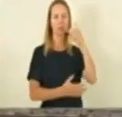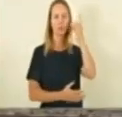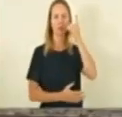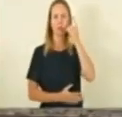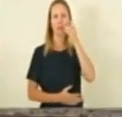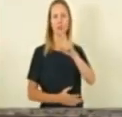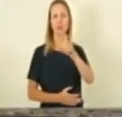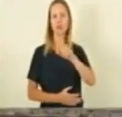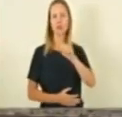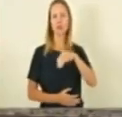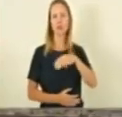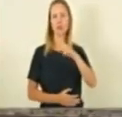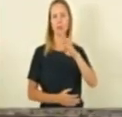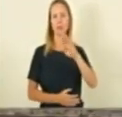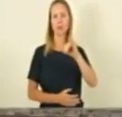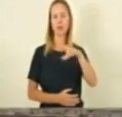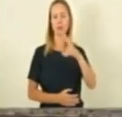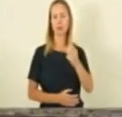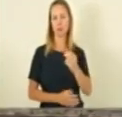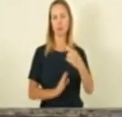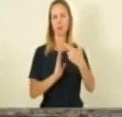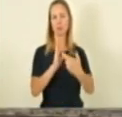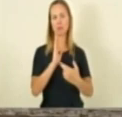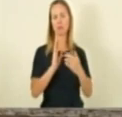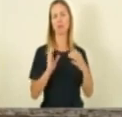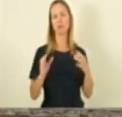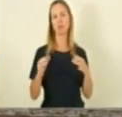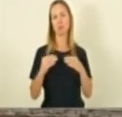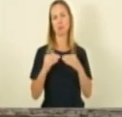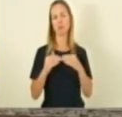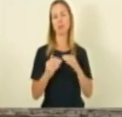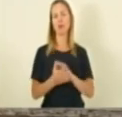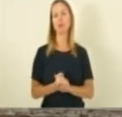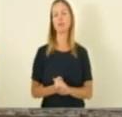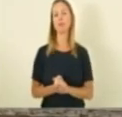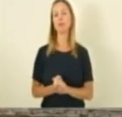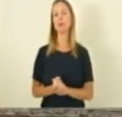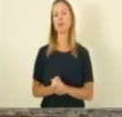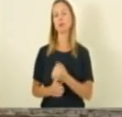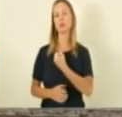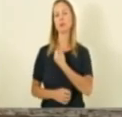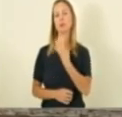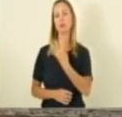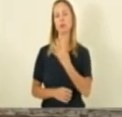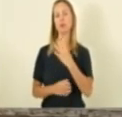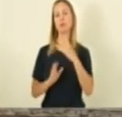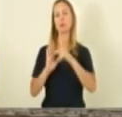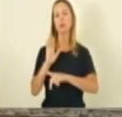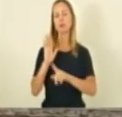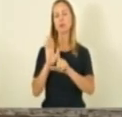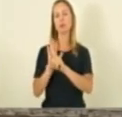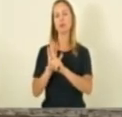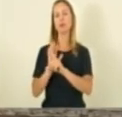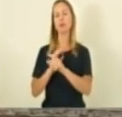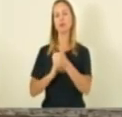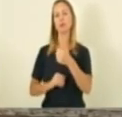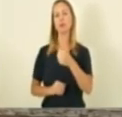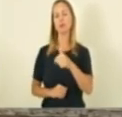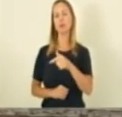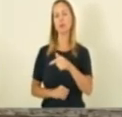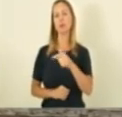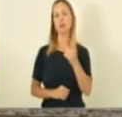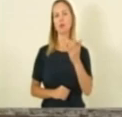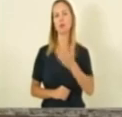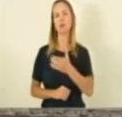É regimental. Passamos ao item 4. Discussão única em regime de urgência do projeto de lei 17/2019, do deputado